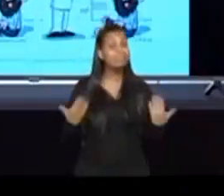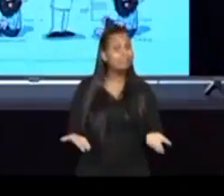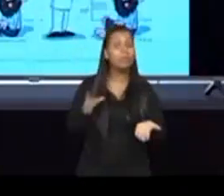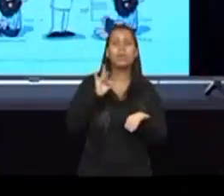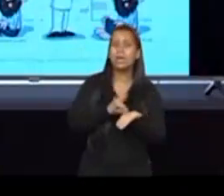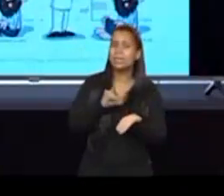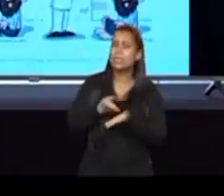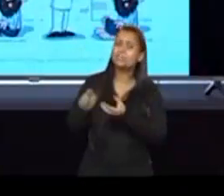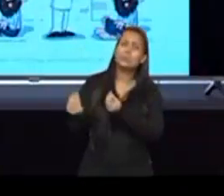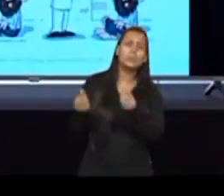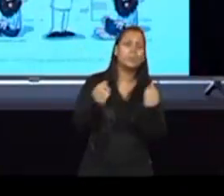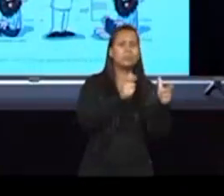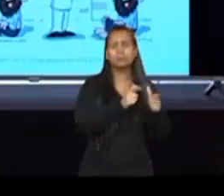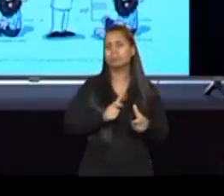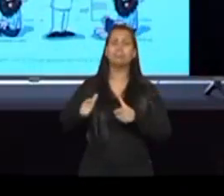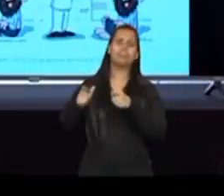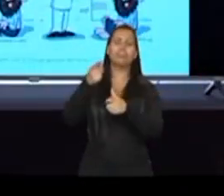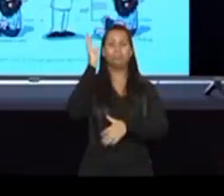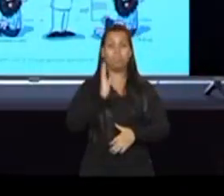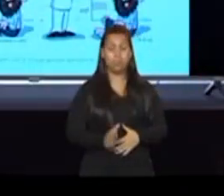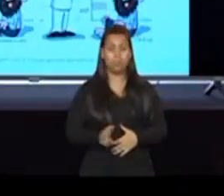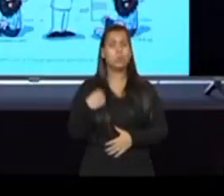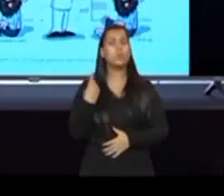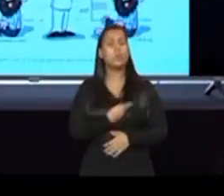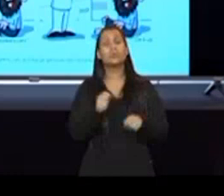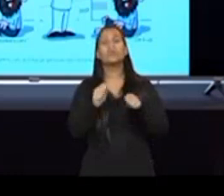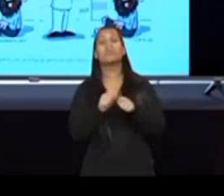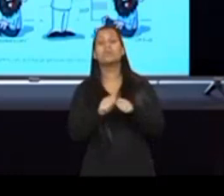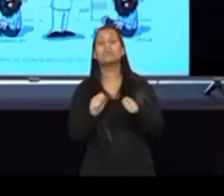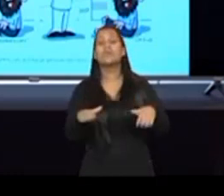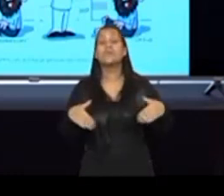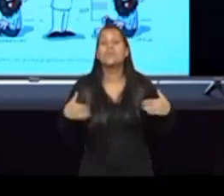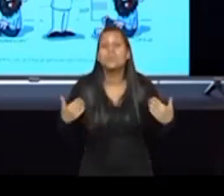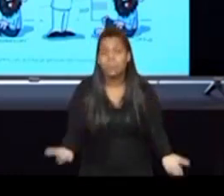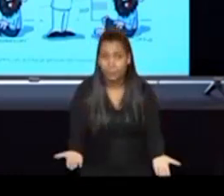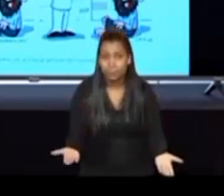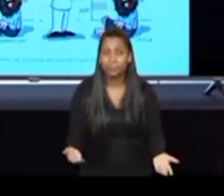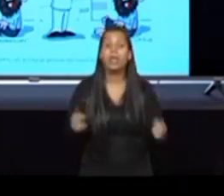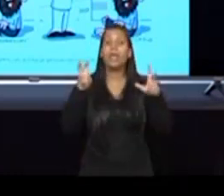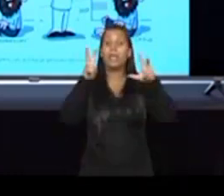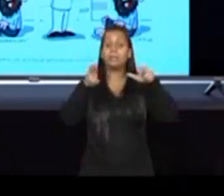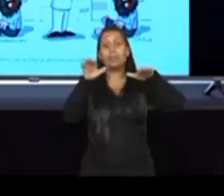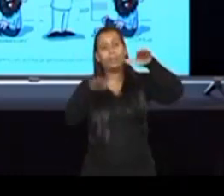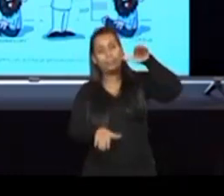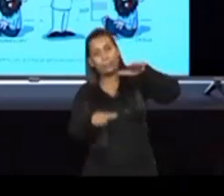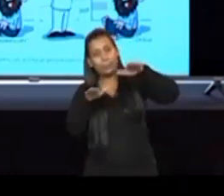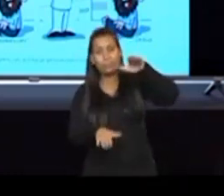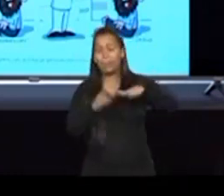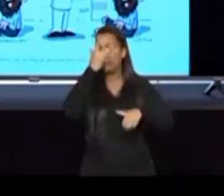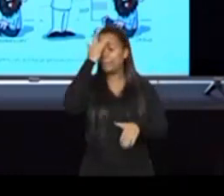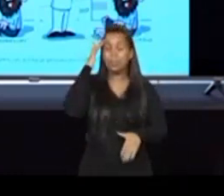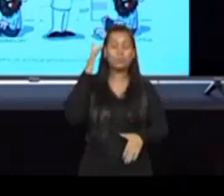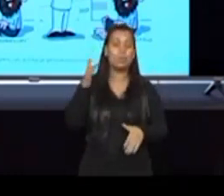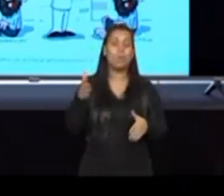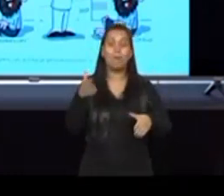é a realidade de muitos lugares do país, né? O que podemos fazer para isso, pessoal? Essa questão da desigualdade, de muita gente não